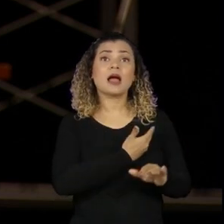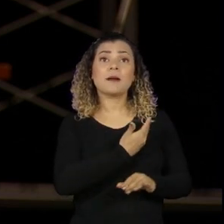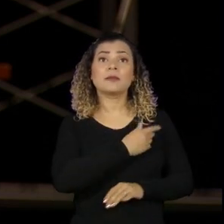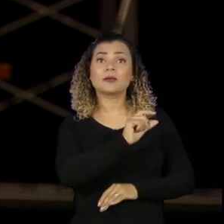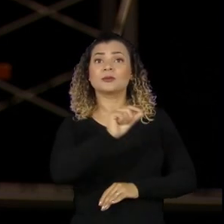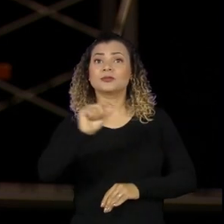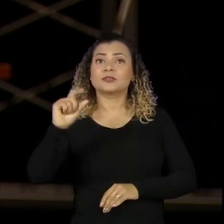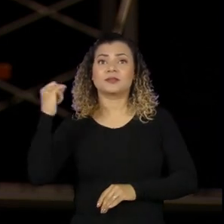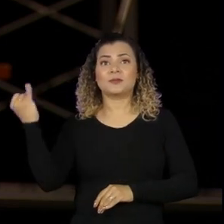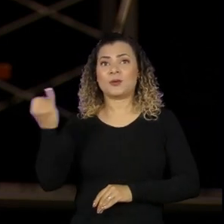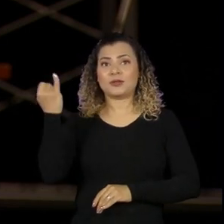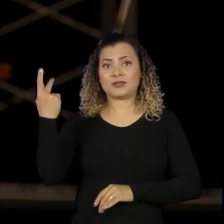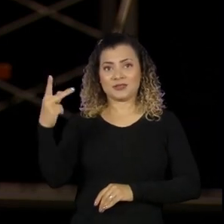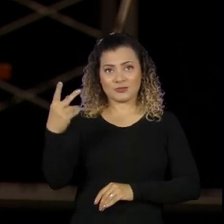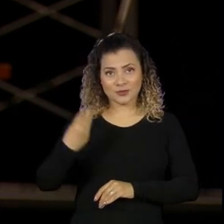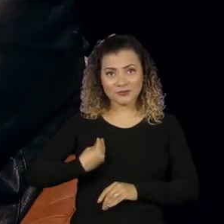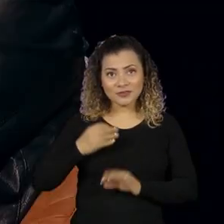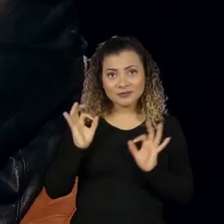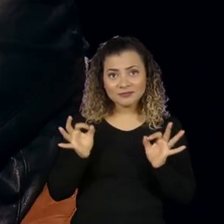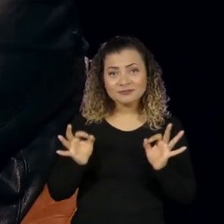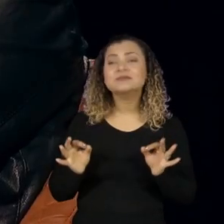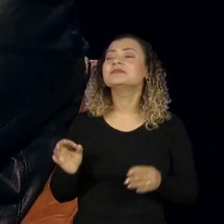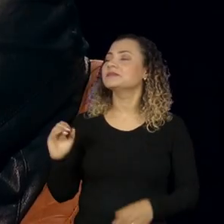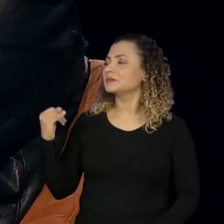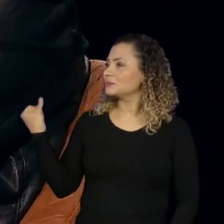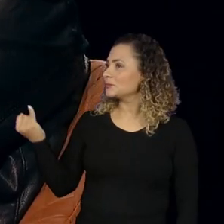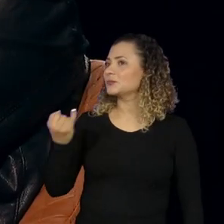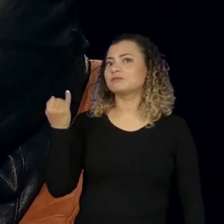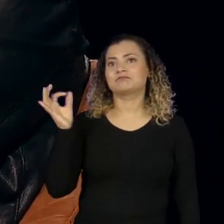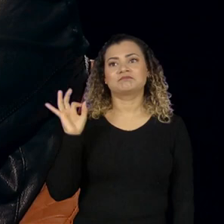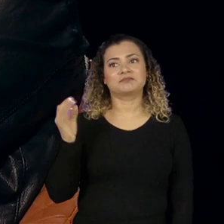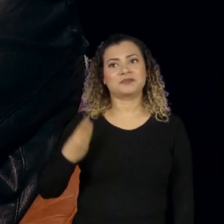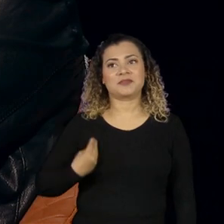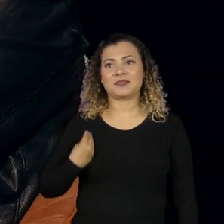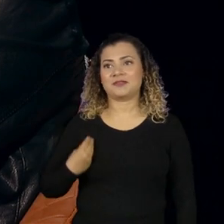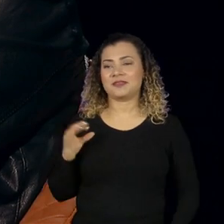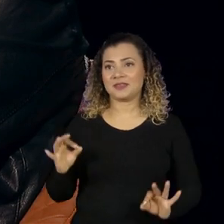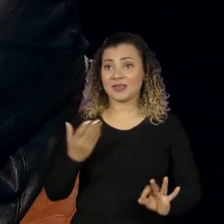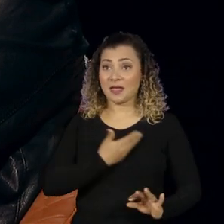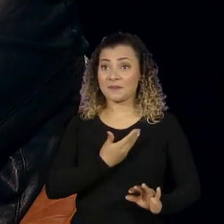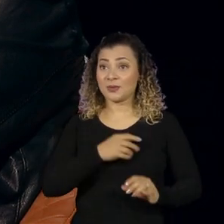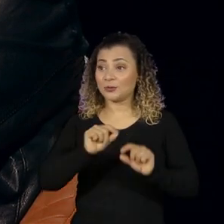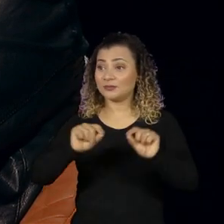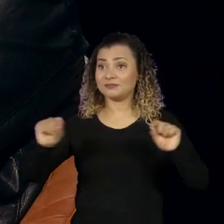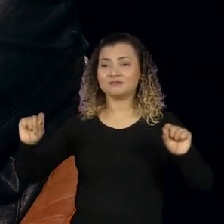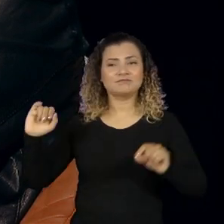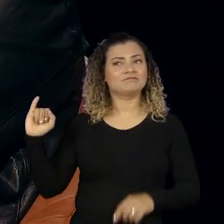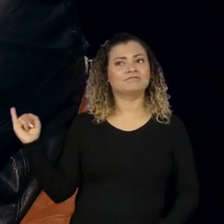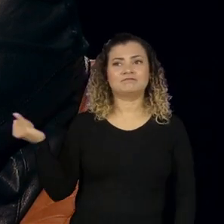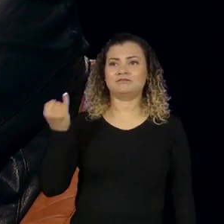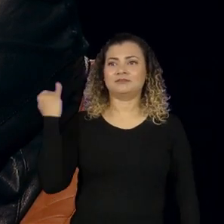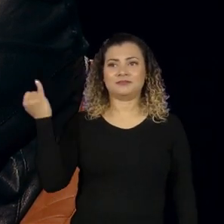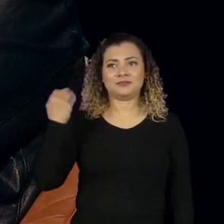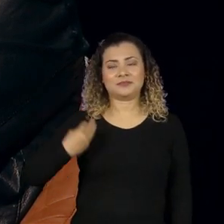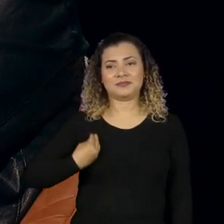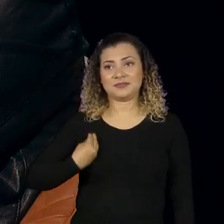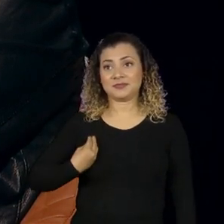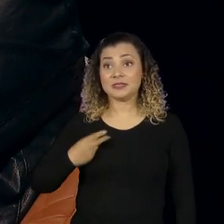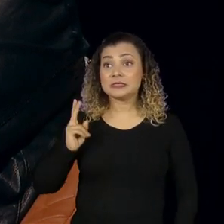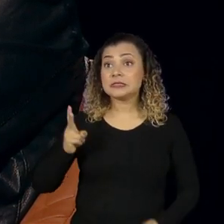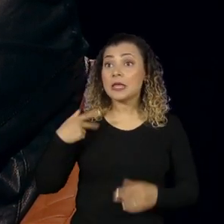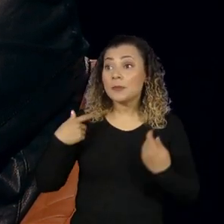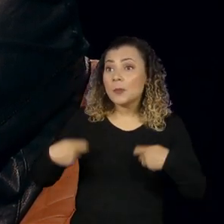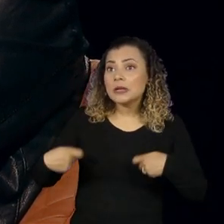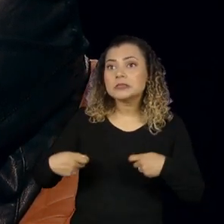são fundamentais aí na tua vida, não? São. Os amigos são fundamentais. Sempre que eu